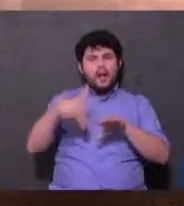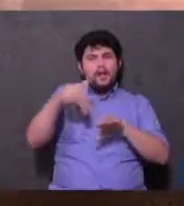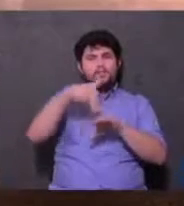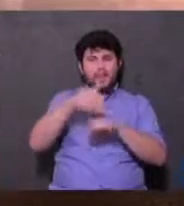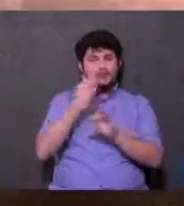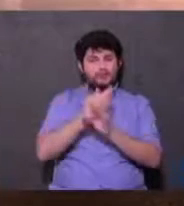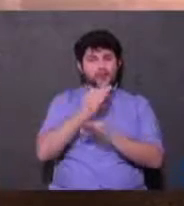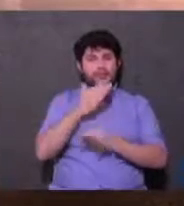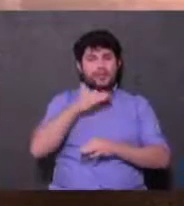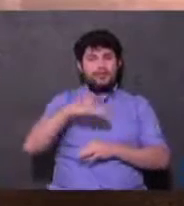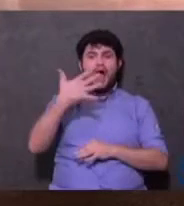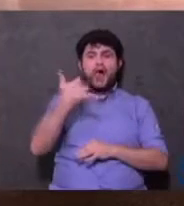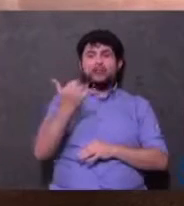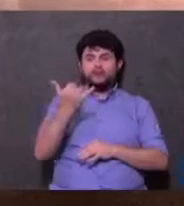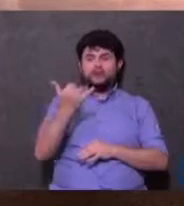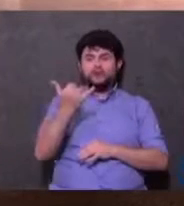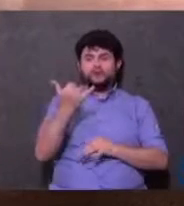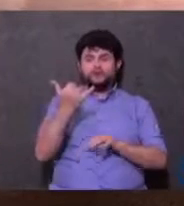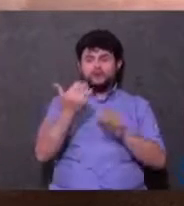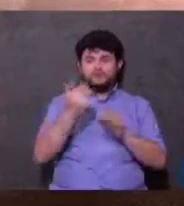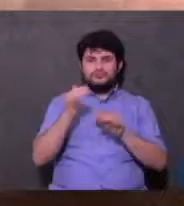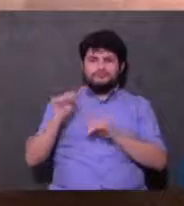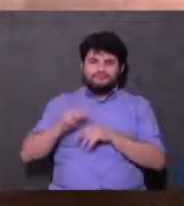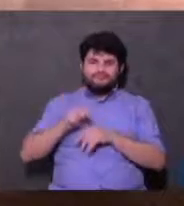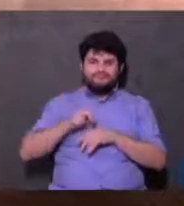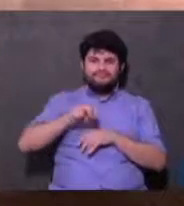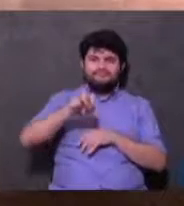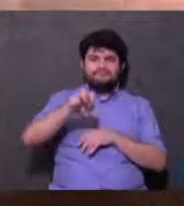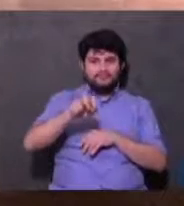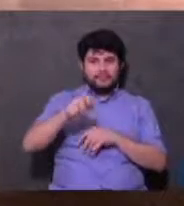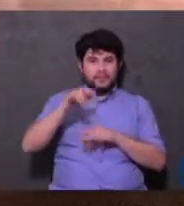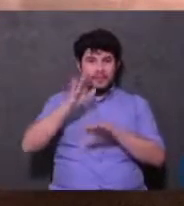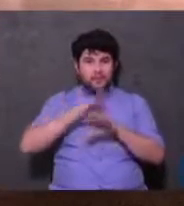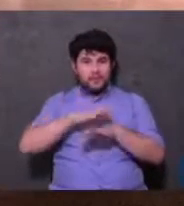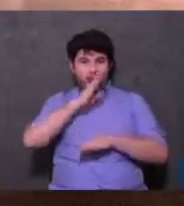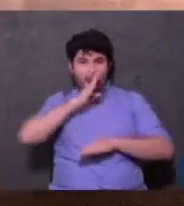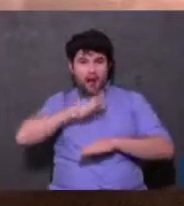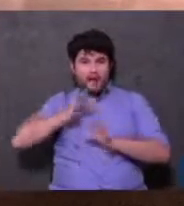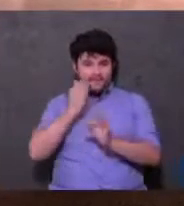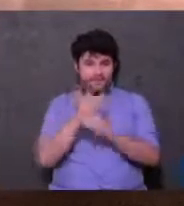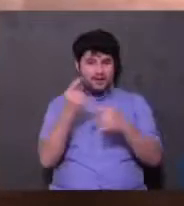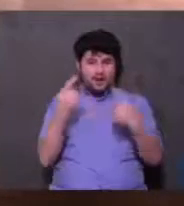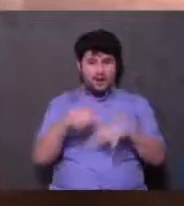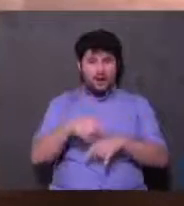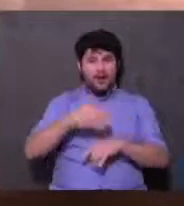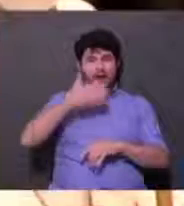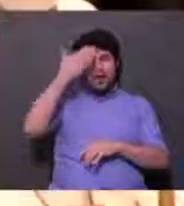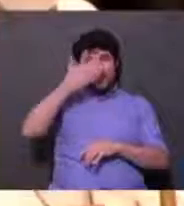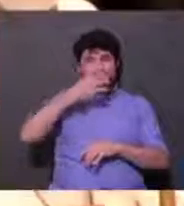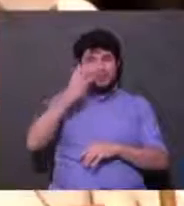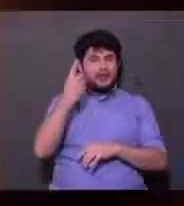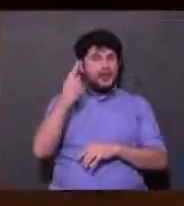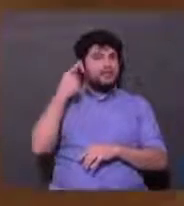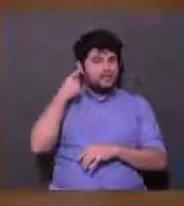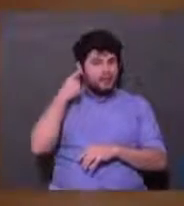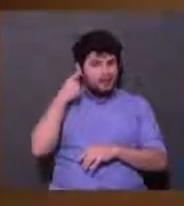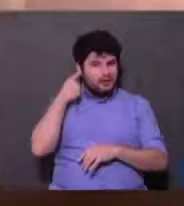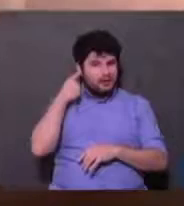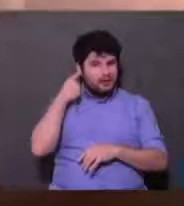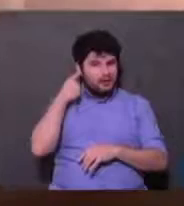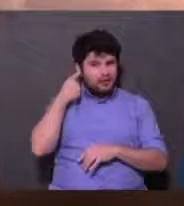się tam zwyczajem świątecznym. Dopiero po trzech dniach odnaleźli go w świątyni, gdzie siedział